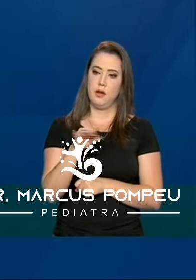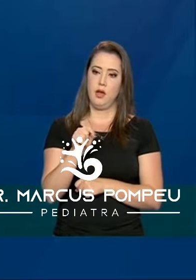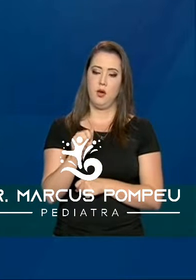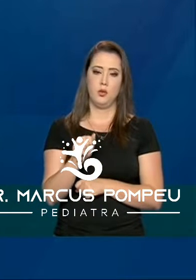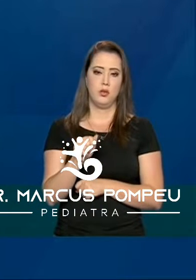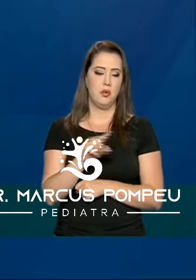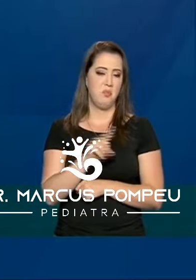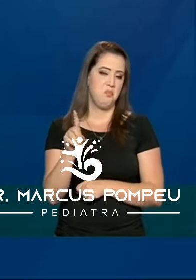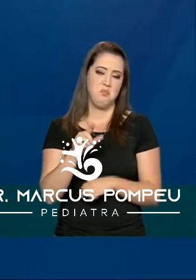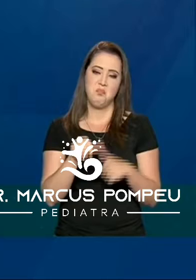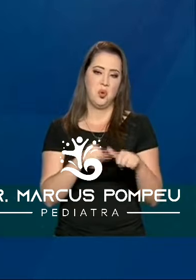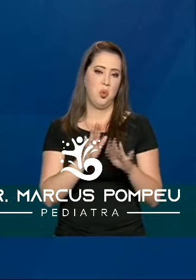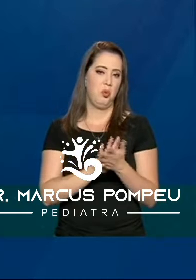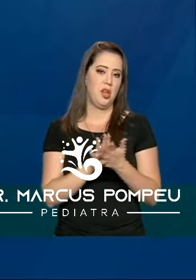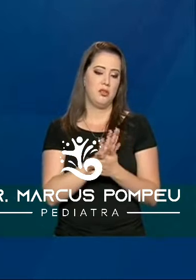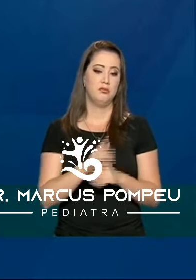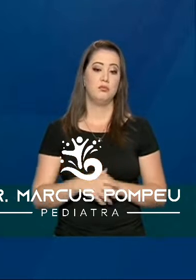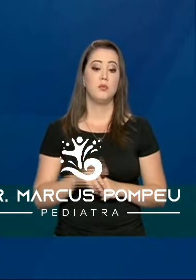Alemanha,